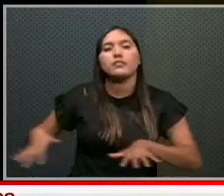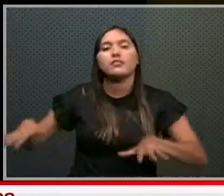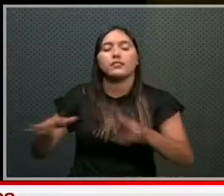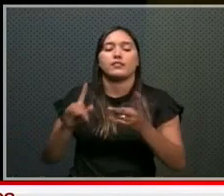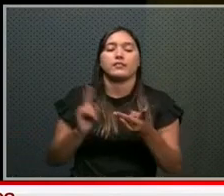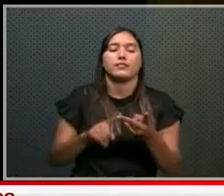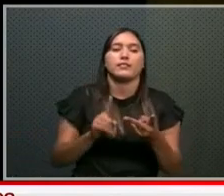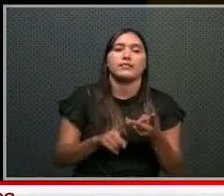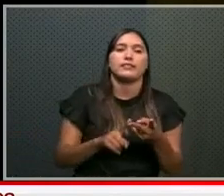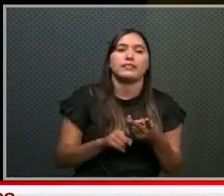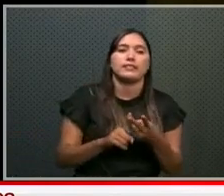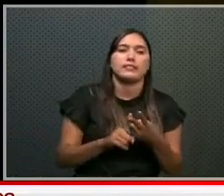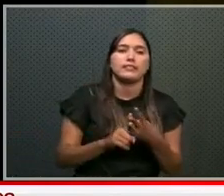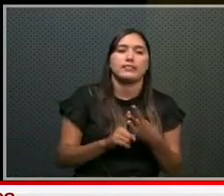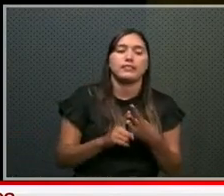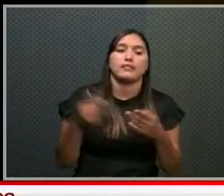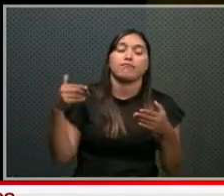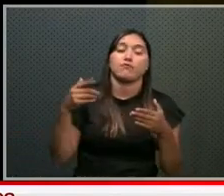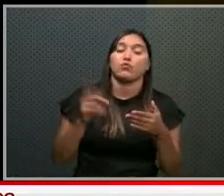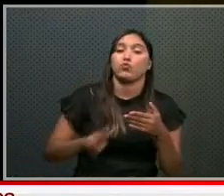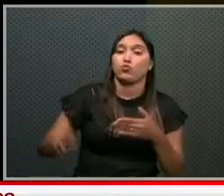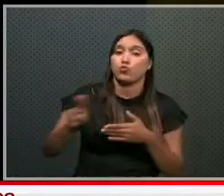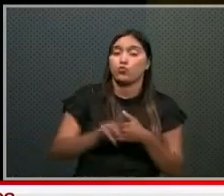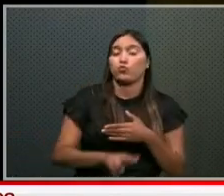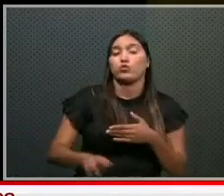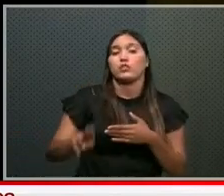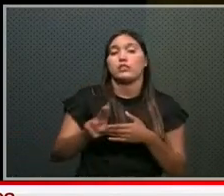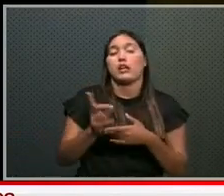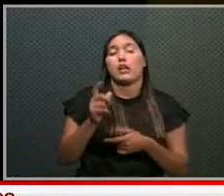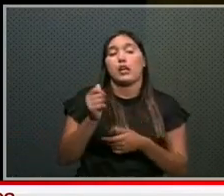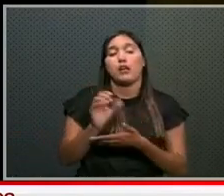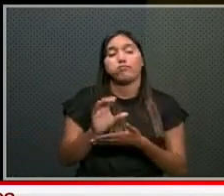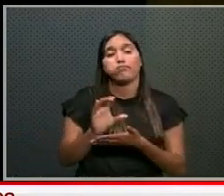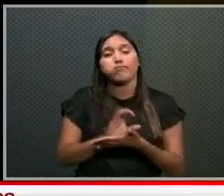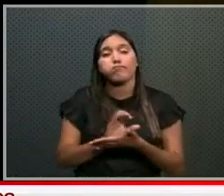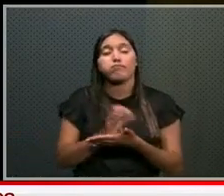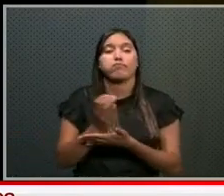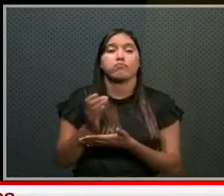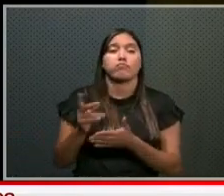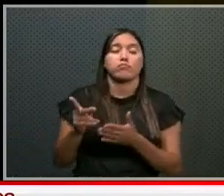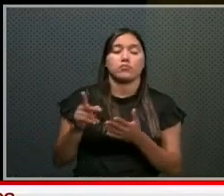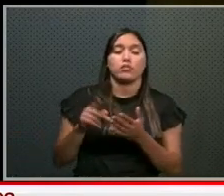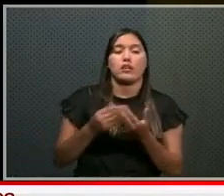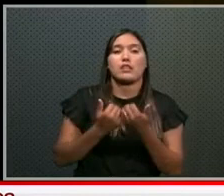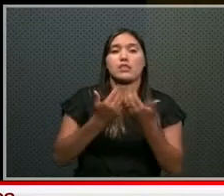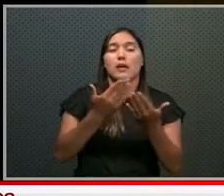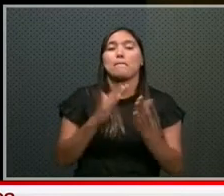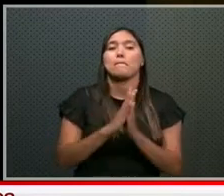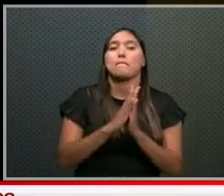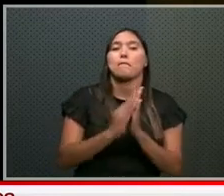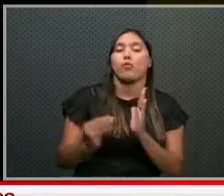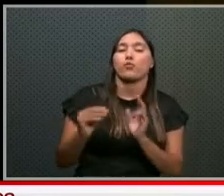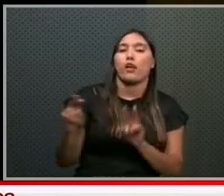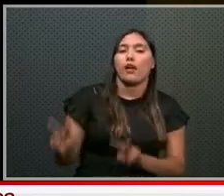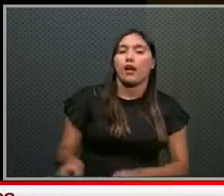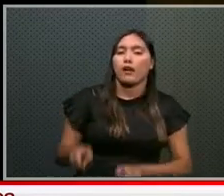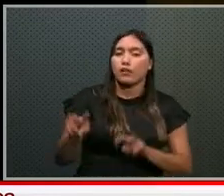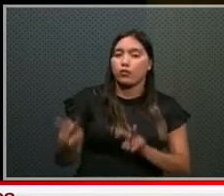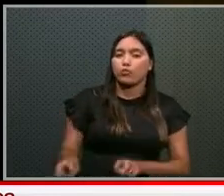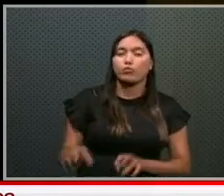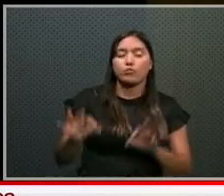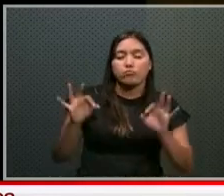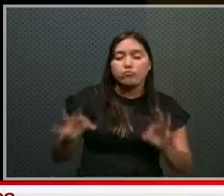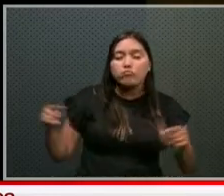domesticação de diversos recursos da nossa sócio biodiversidade visando ofertar modelos de agricultura genuinamente